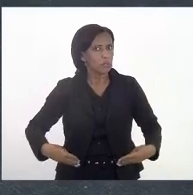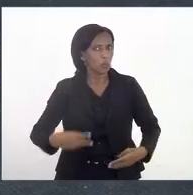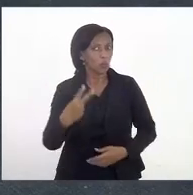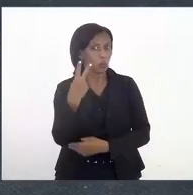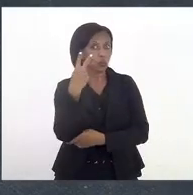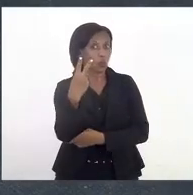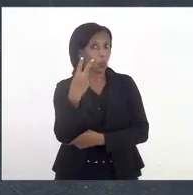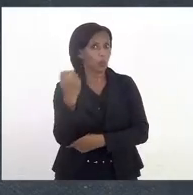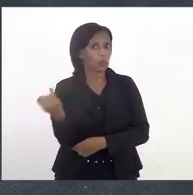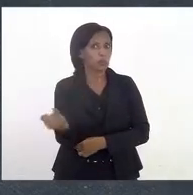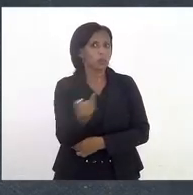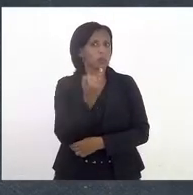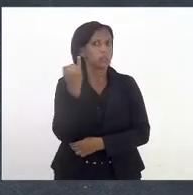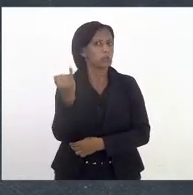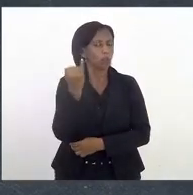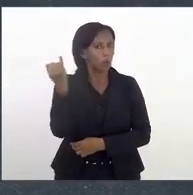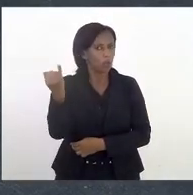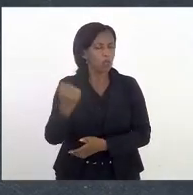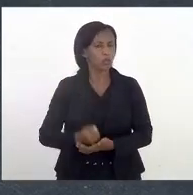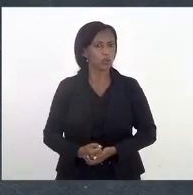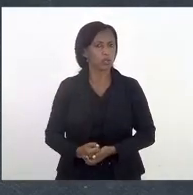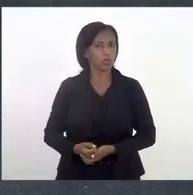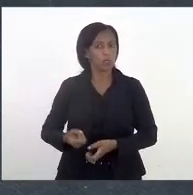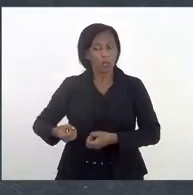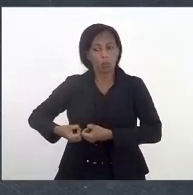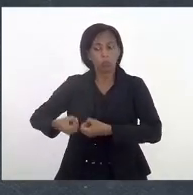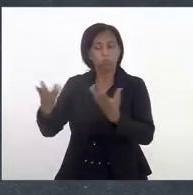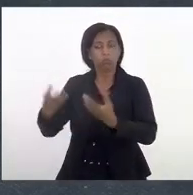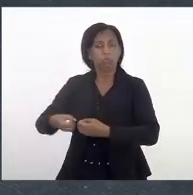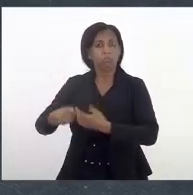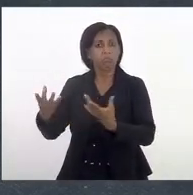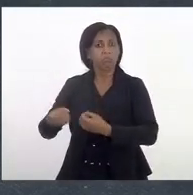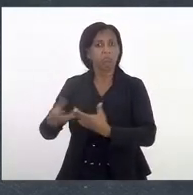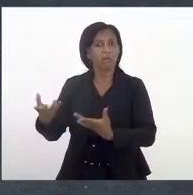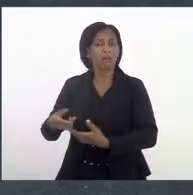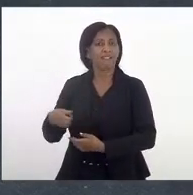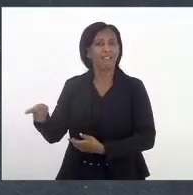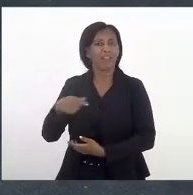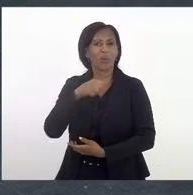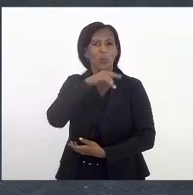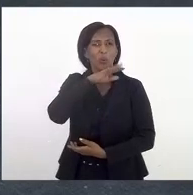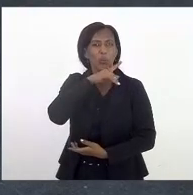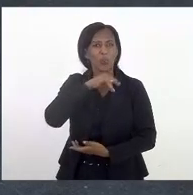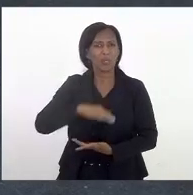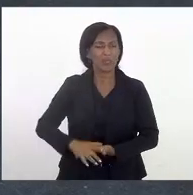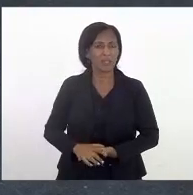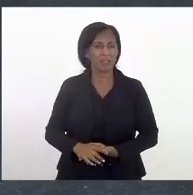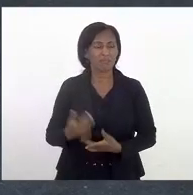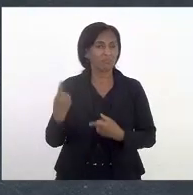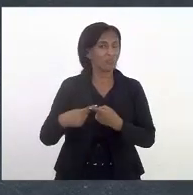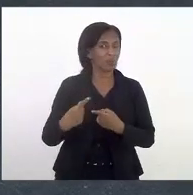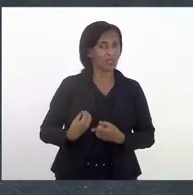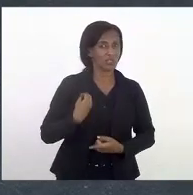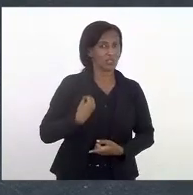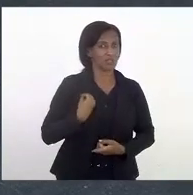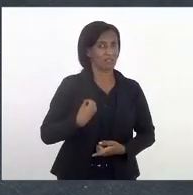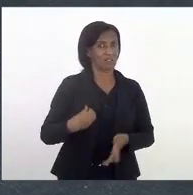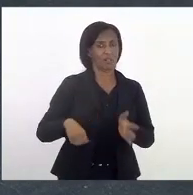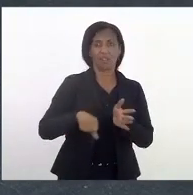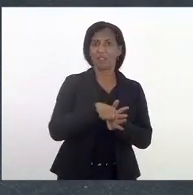que esses investimentos se tornam ruins porque a gente está vivendo uma grande